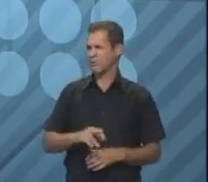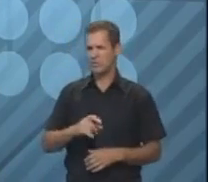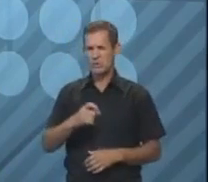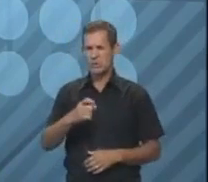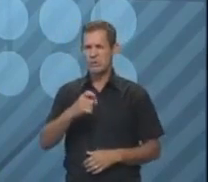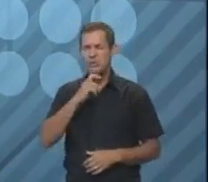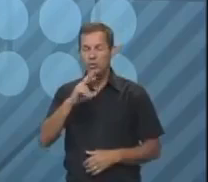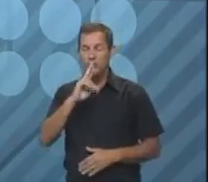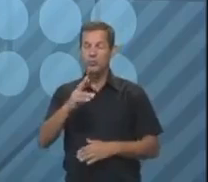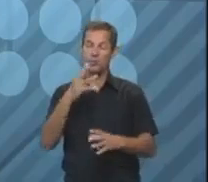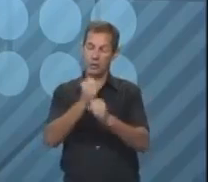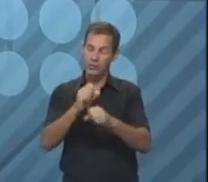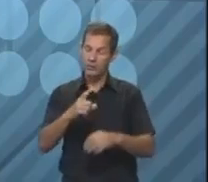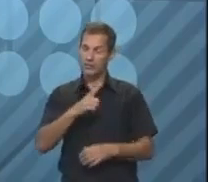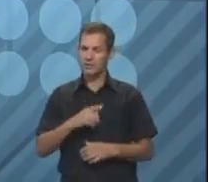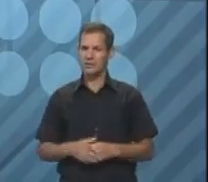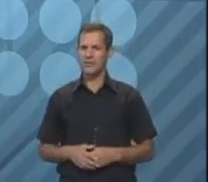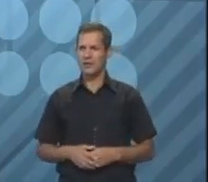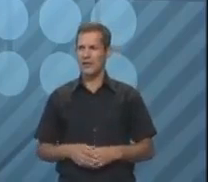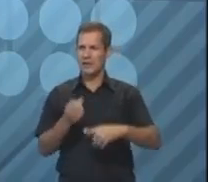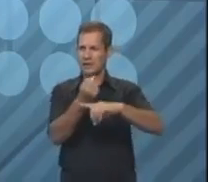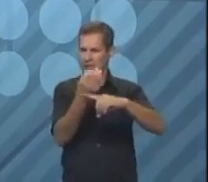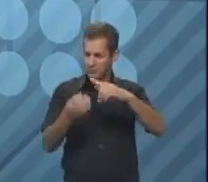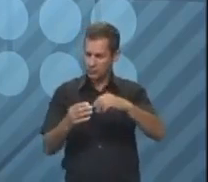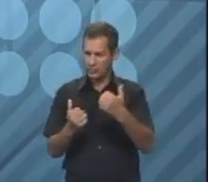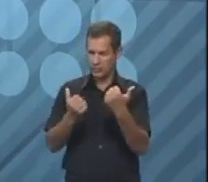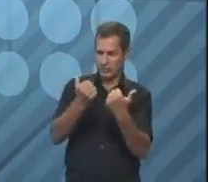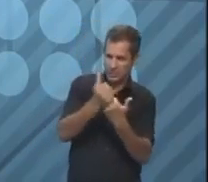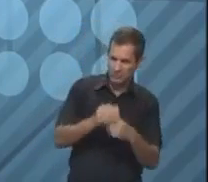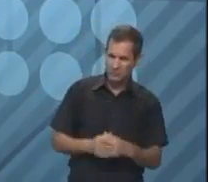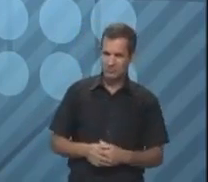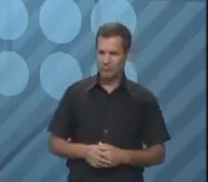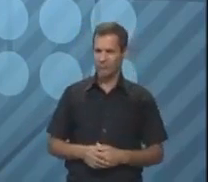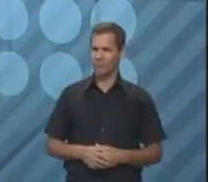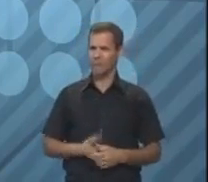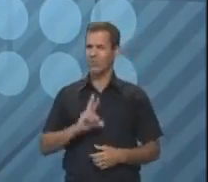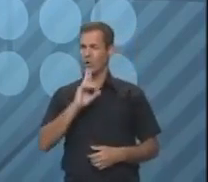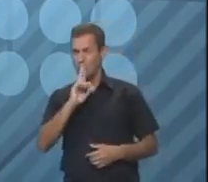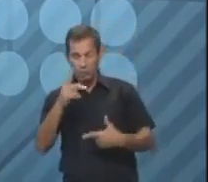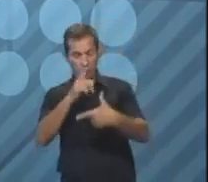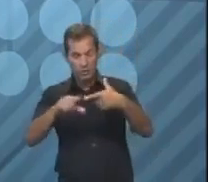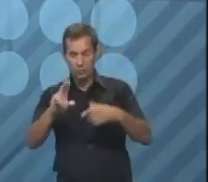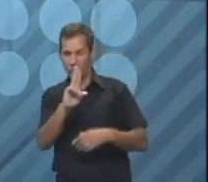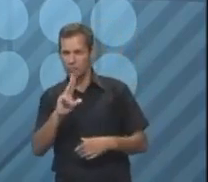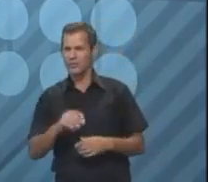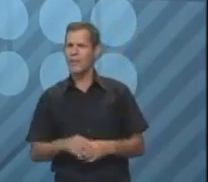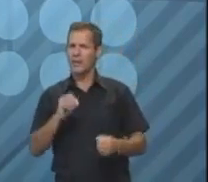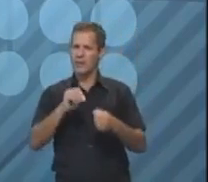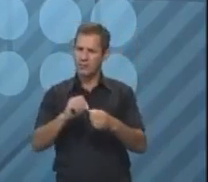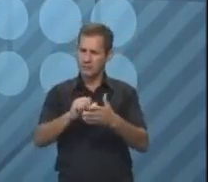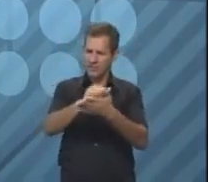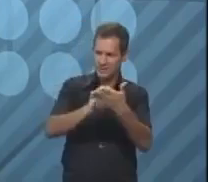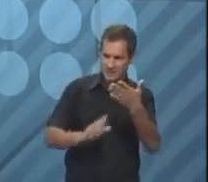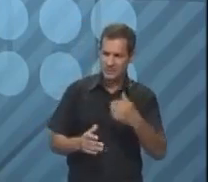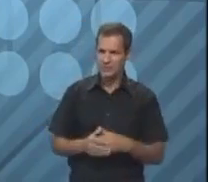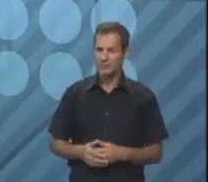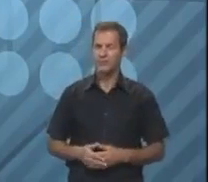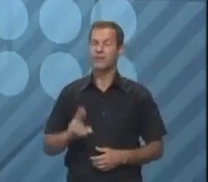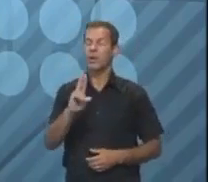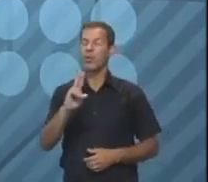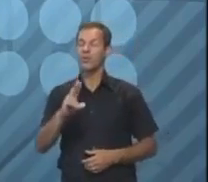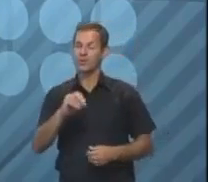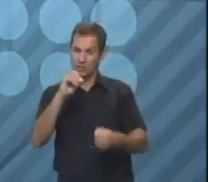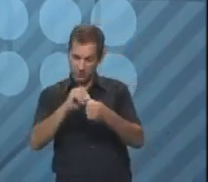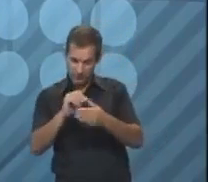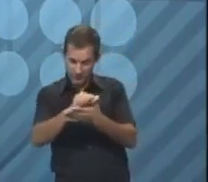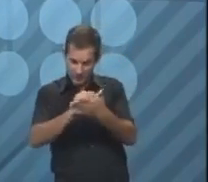vale para todos os casos. Você pode pegar logo a função que a substituição ela não vai funcionar. Então, utilize para fazer os seus exercícios, utilize